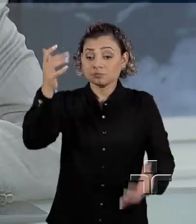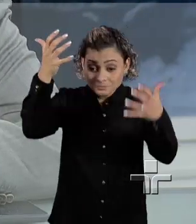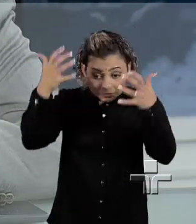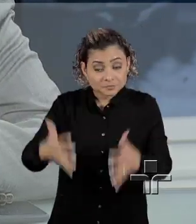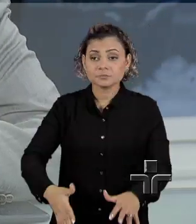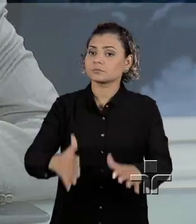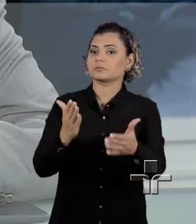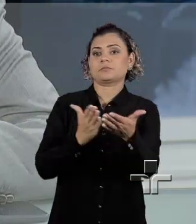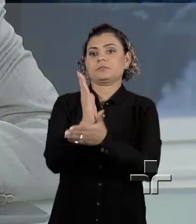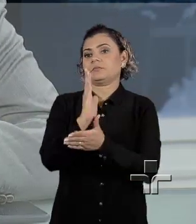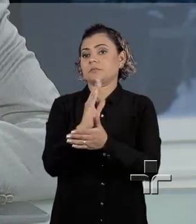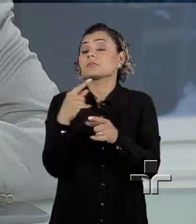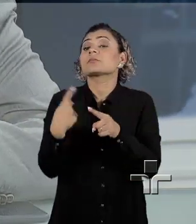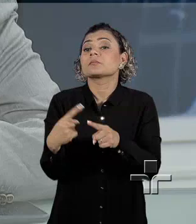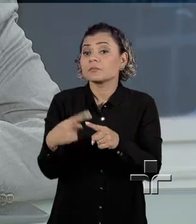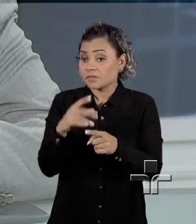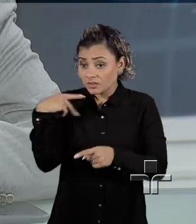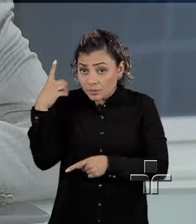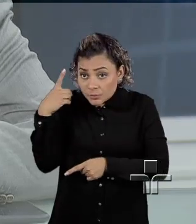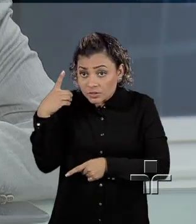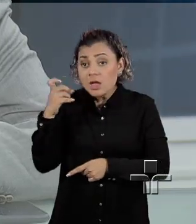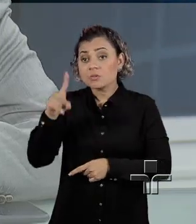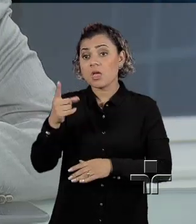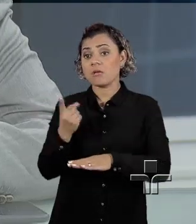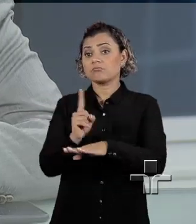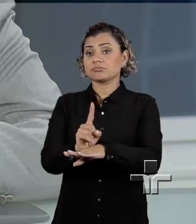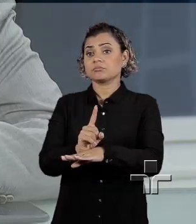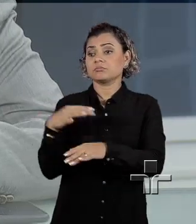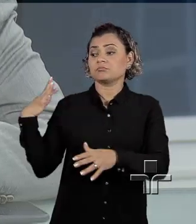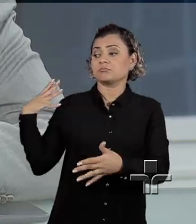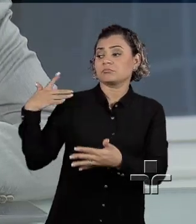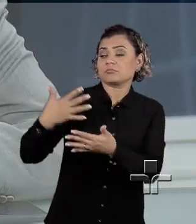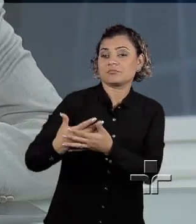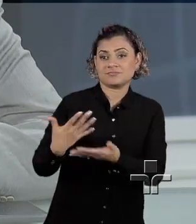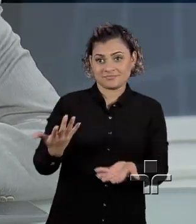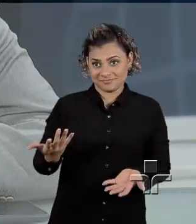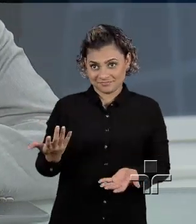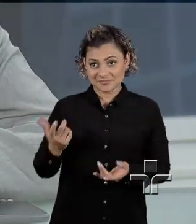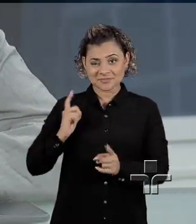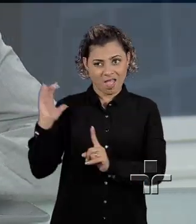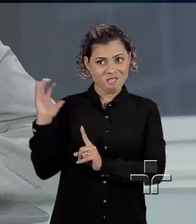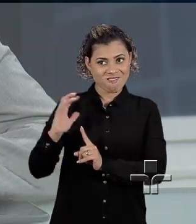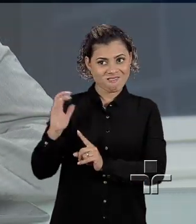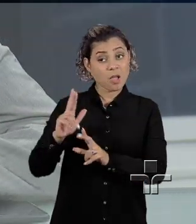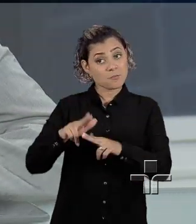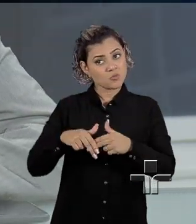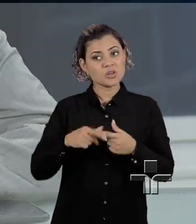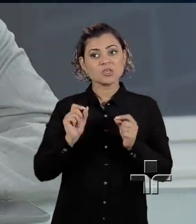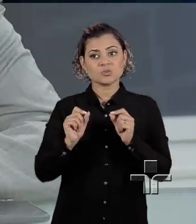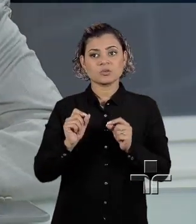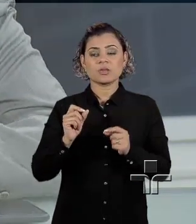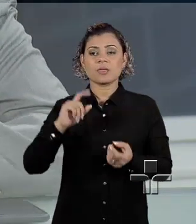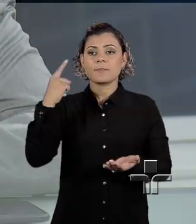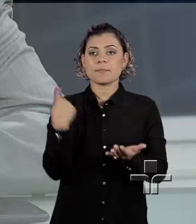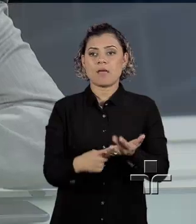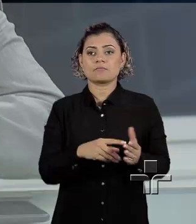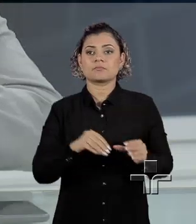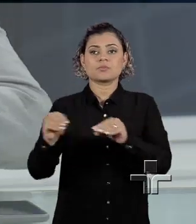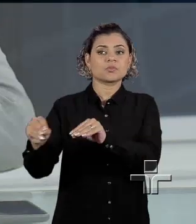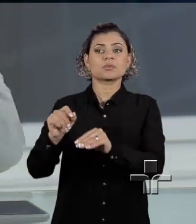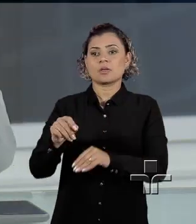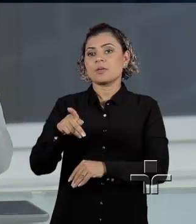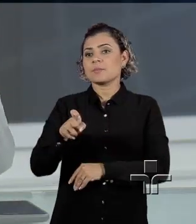querem aprovar, porque os deputados também são protagonistas dessa história. Então, vamos adiar isso para o plenário. Veja bem, eles jogaram